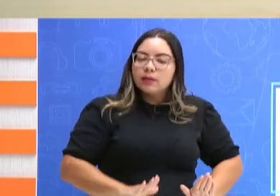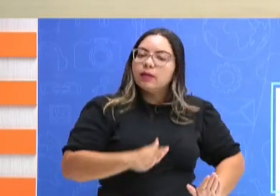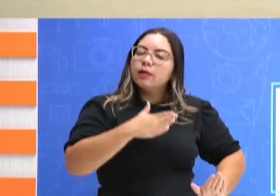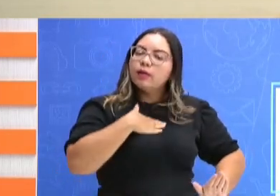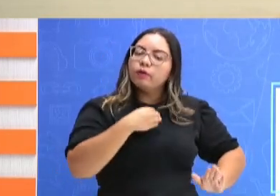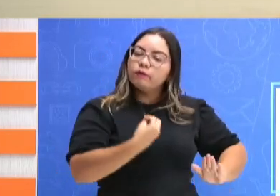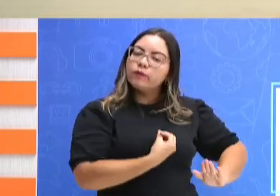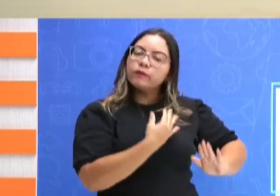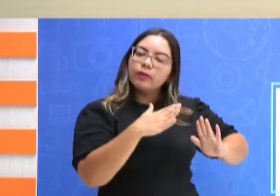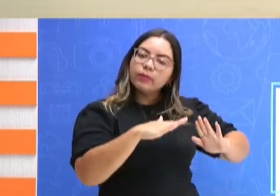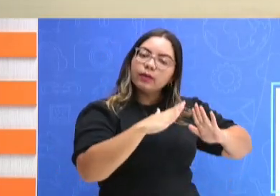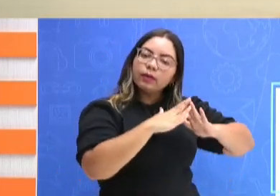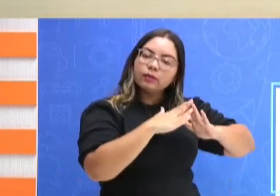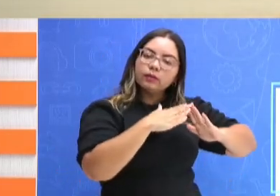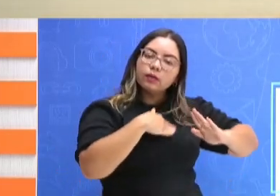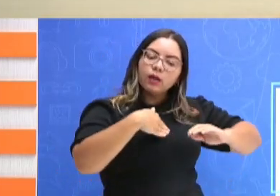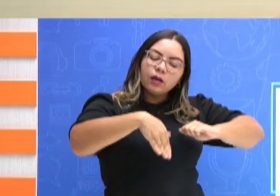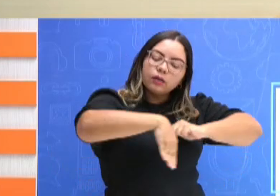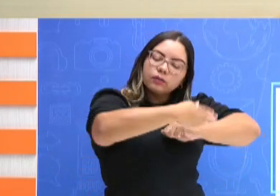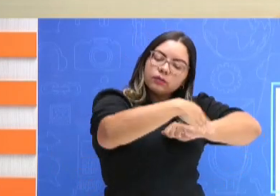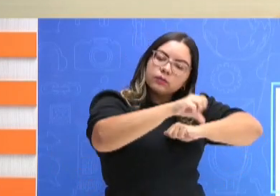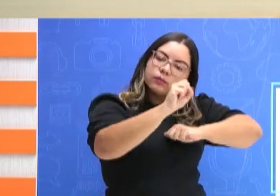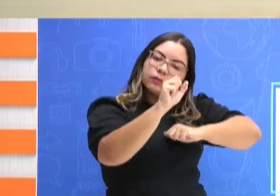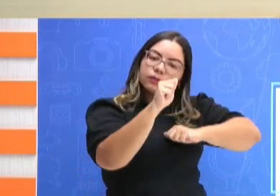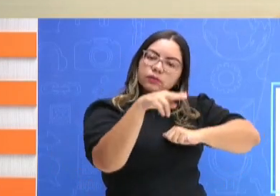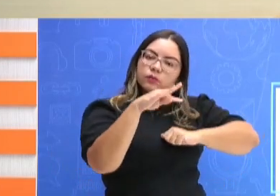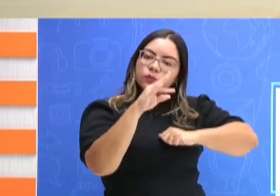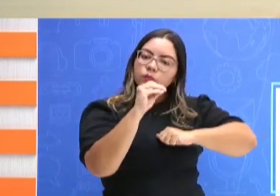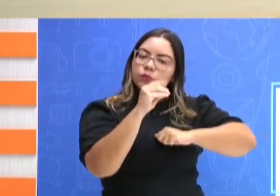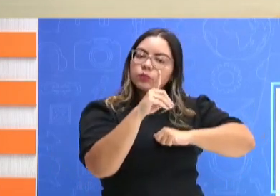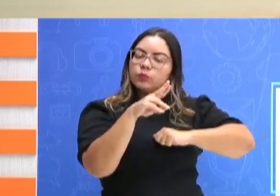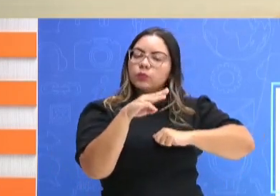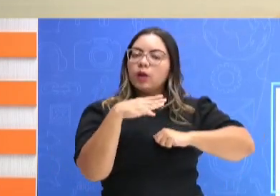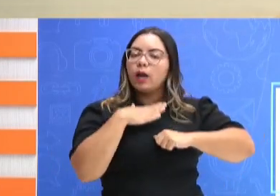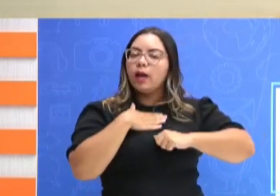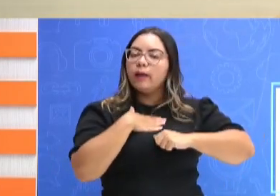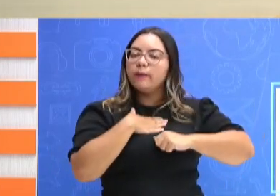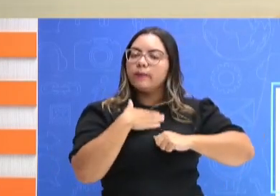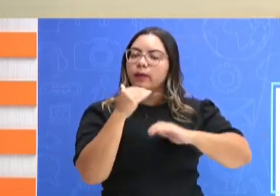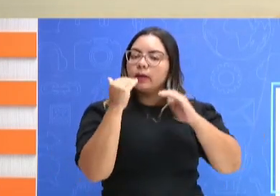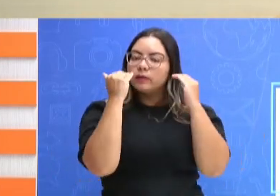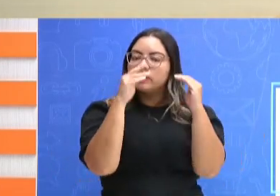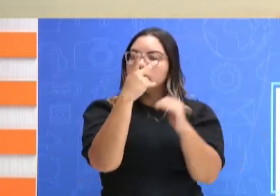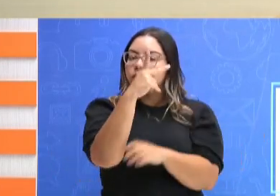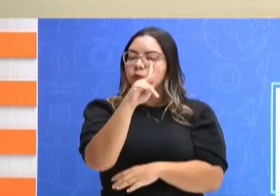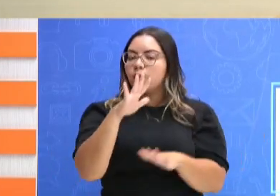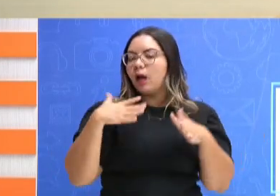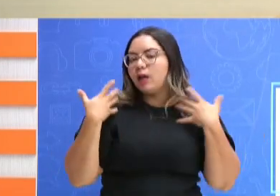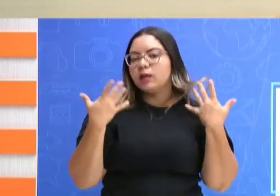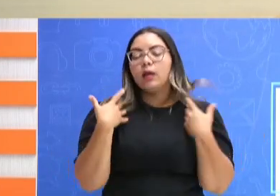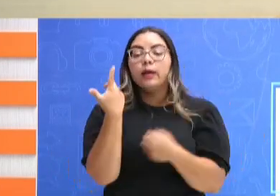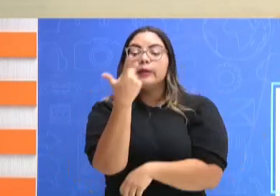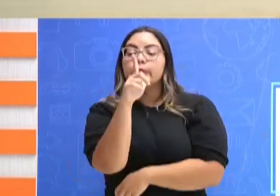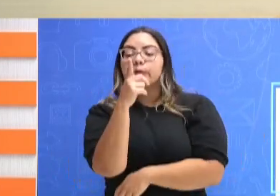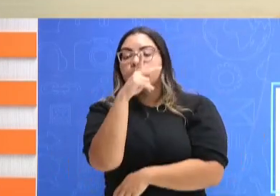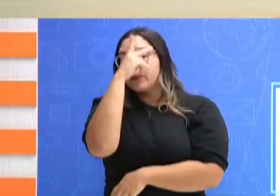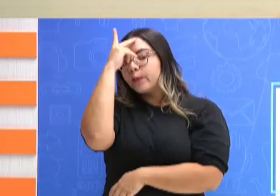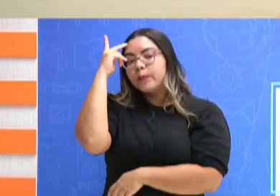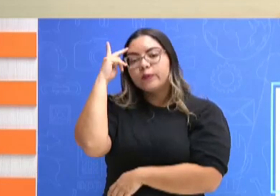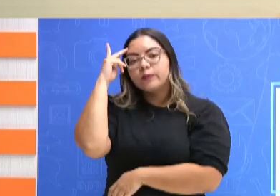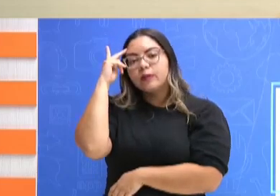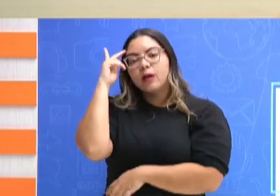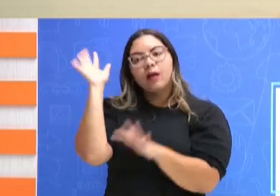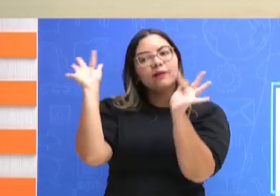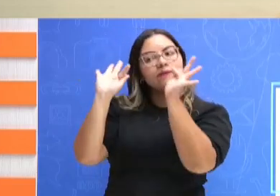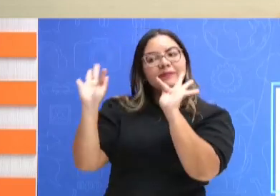nasci, na Vicente do Mundo. A minha prioridade é a sua alegria. Não existe gestor público